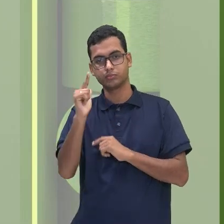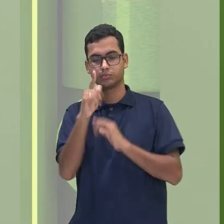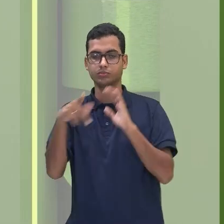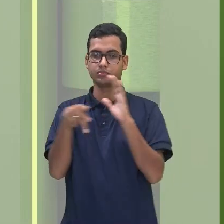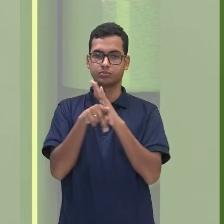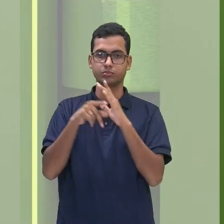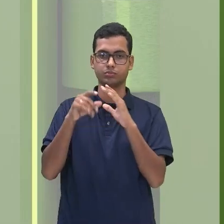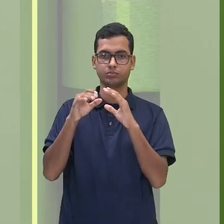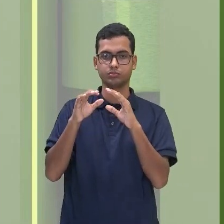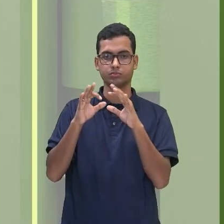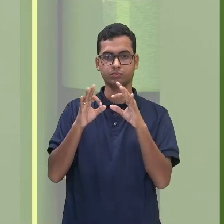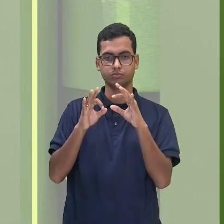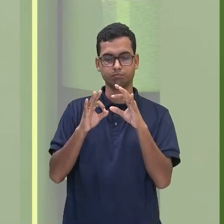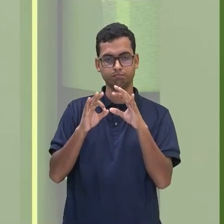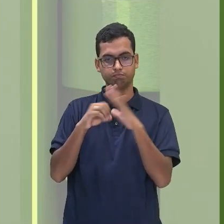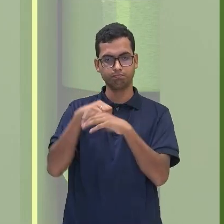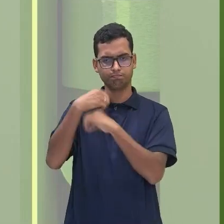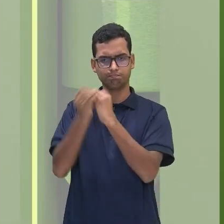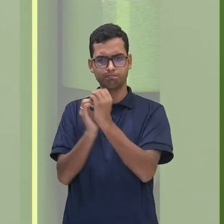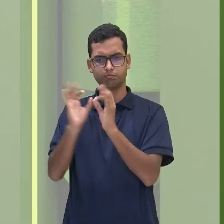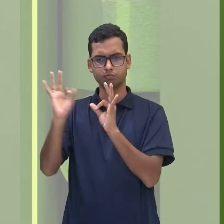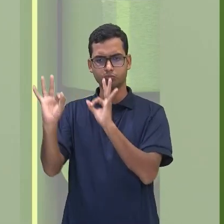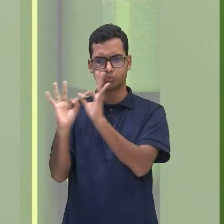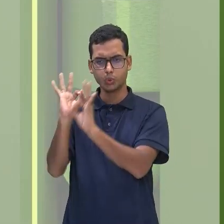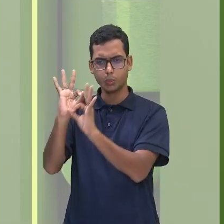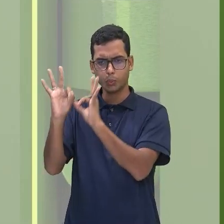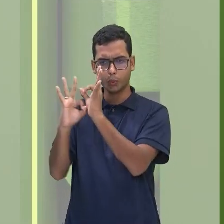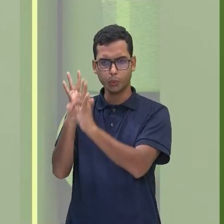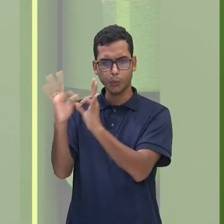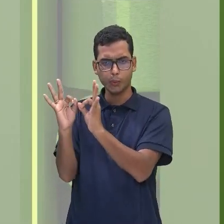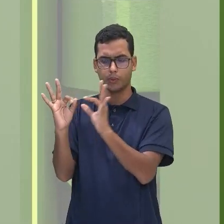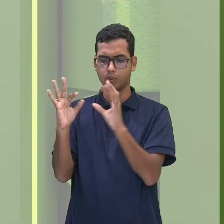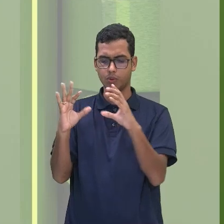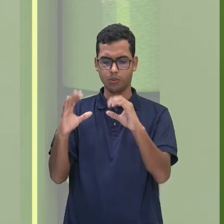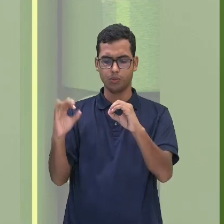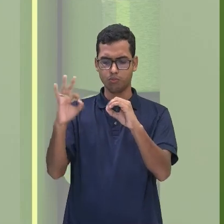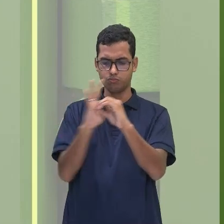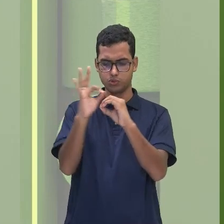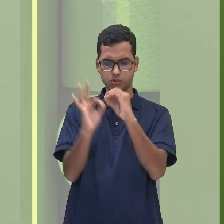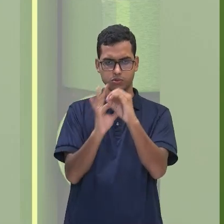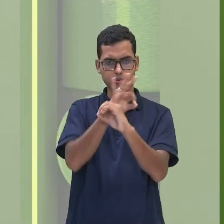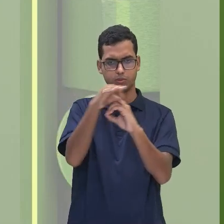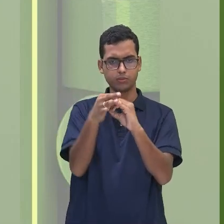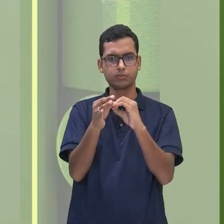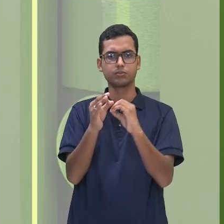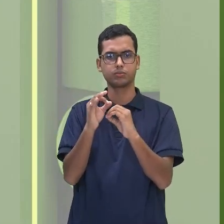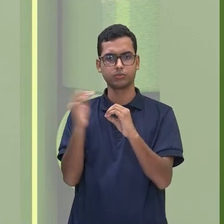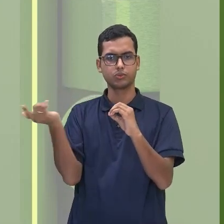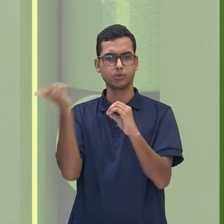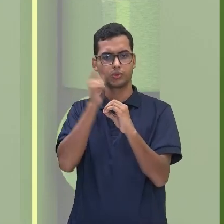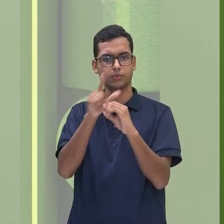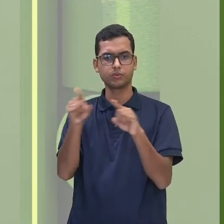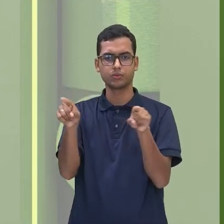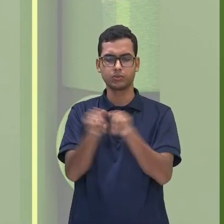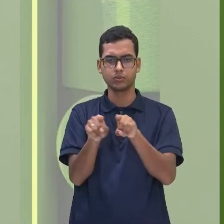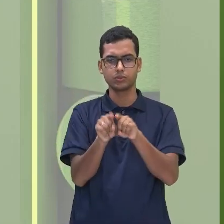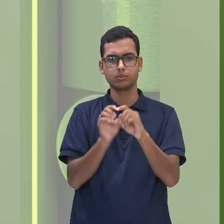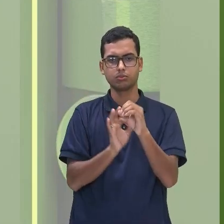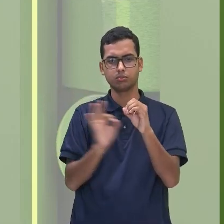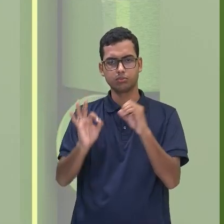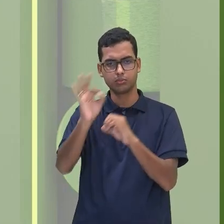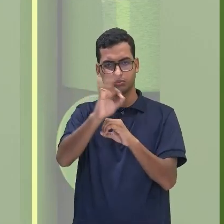comandar de longe, de dentro da célula, na verdade, caminhando, né, migrando,